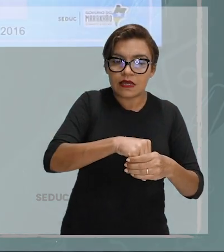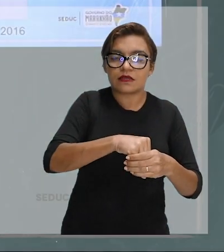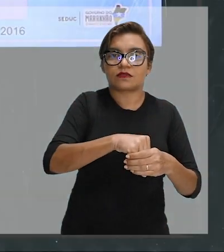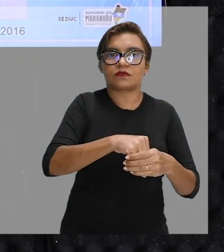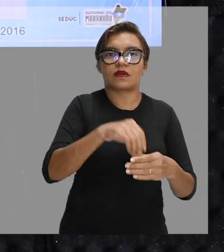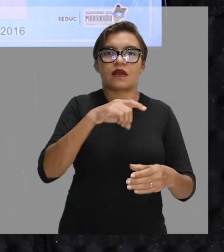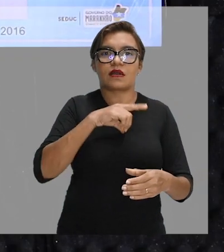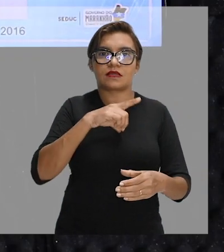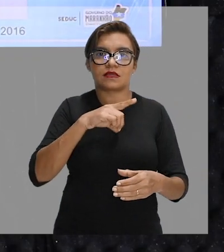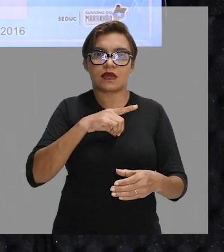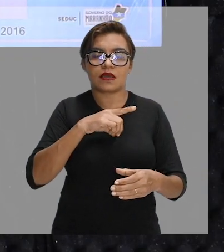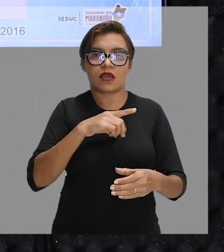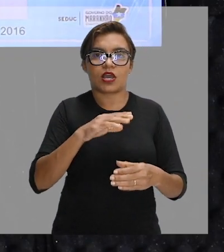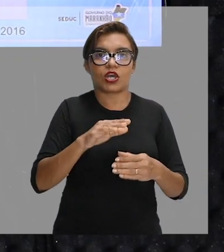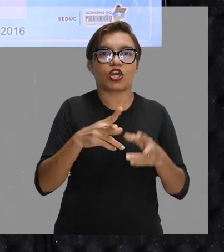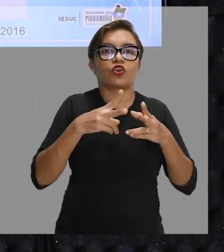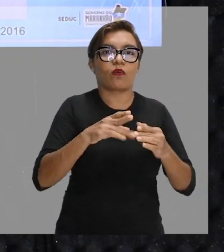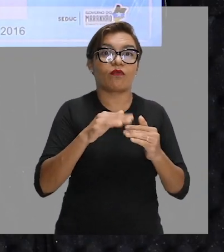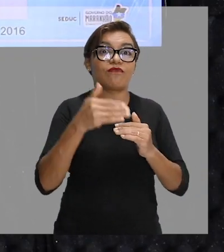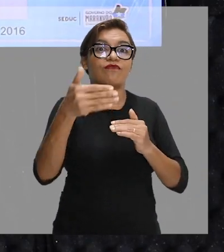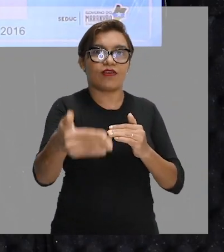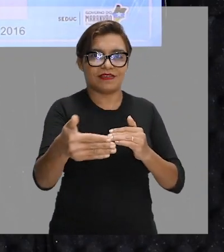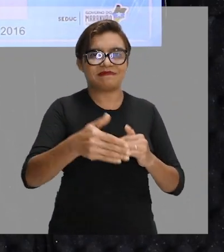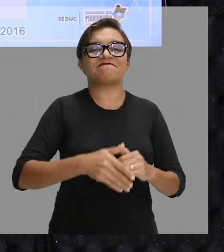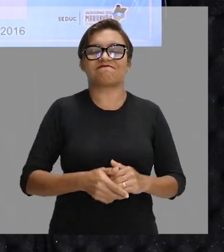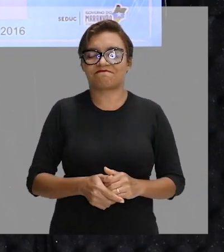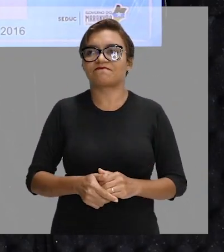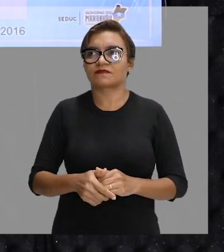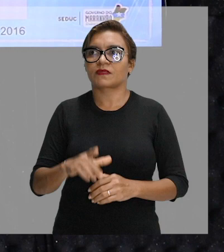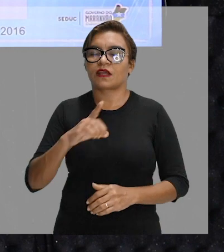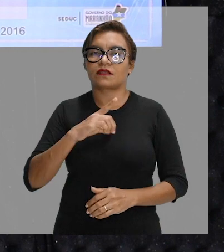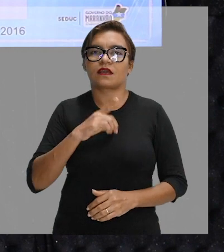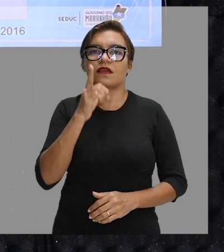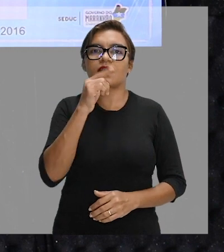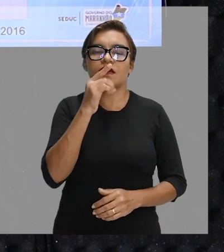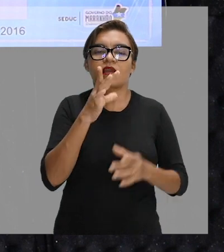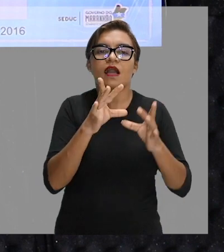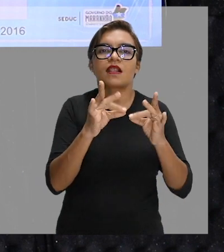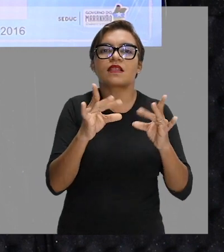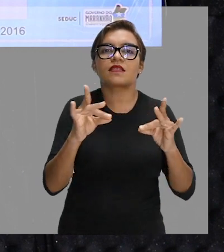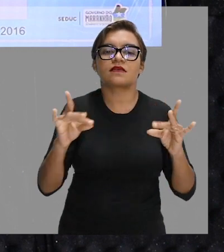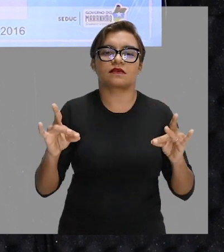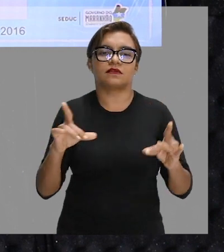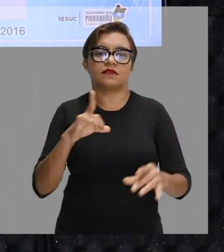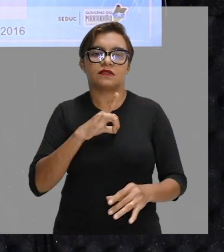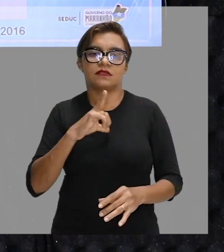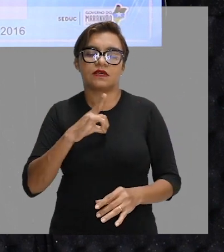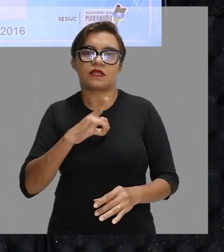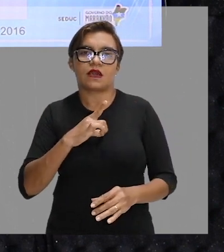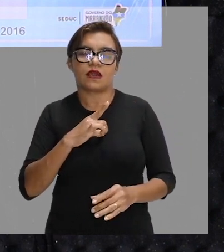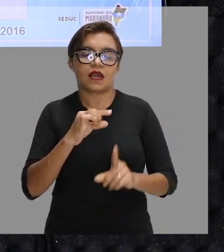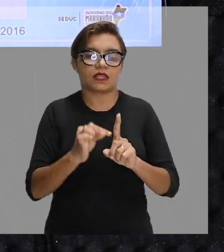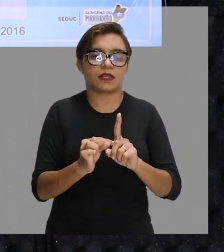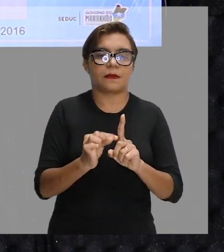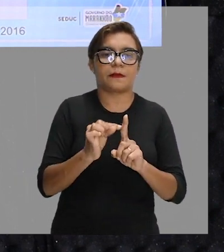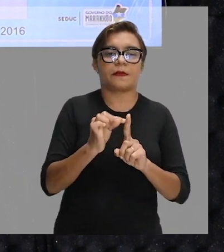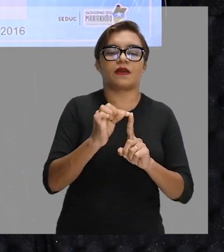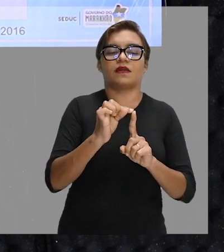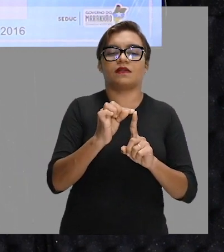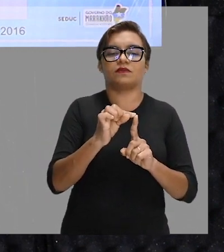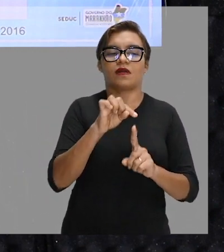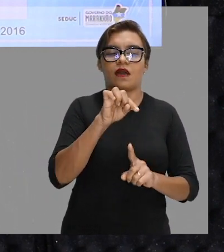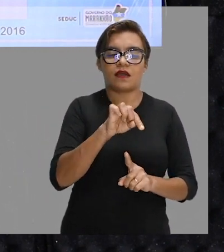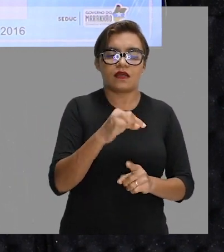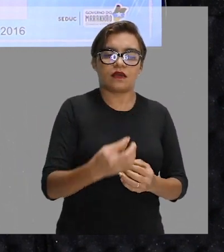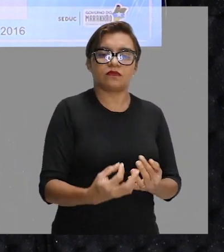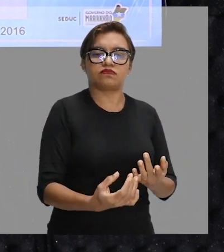pressão externa. Então, nós estamos aqui aquecendo o líquido, certo? E quando chegarmos numa temperatura X, esse líquido vai